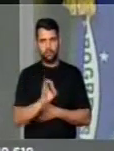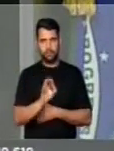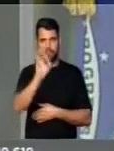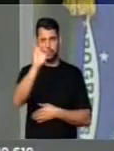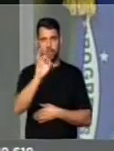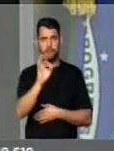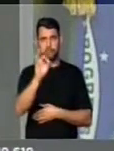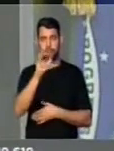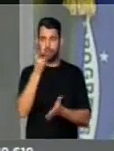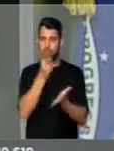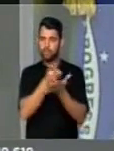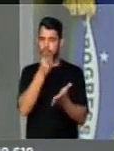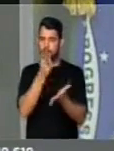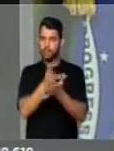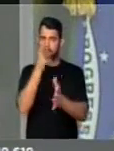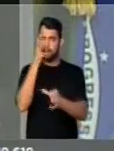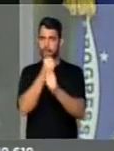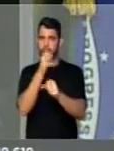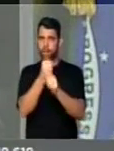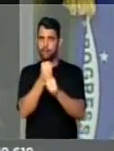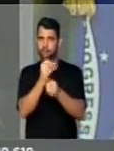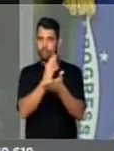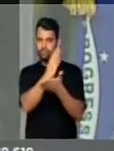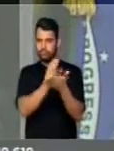45% deste mesmo orçamento.